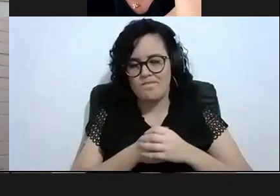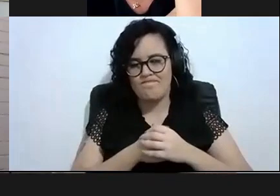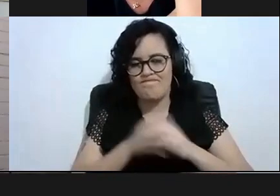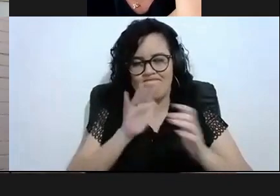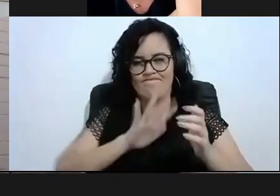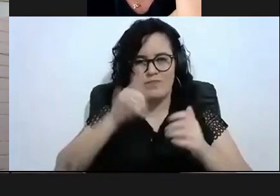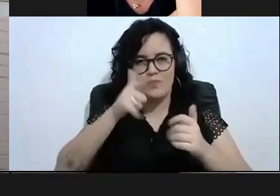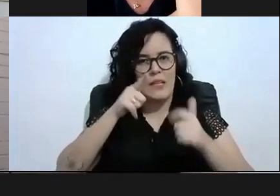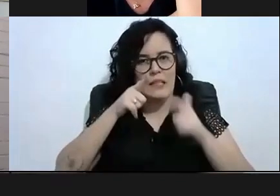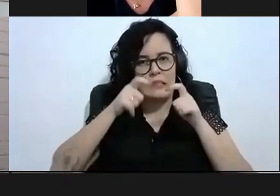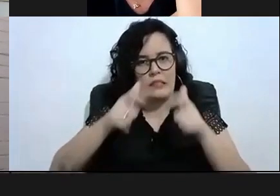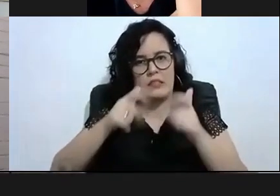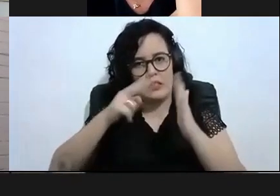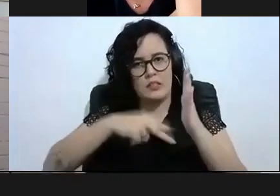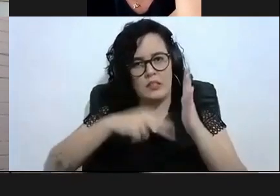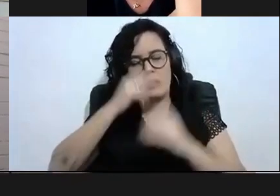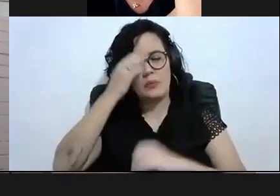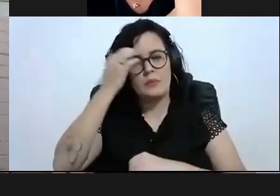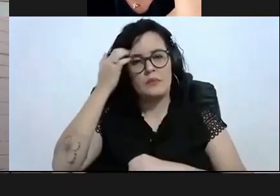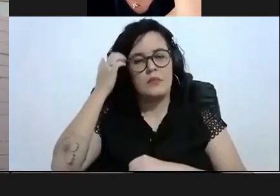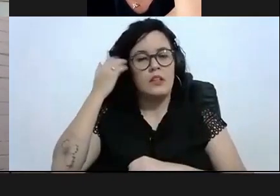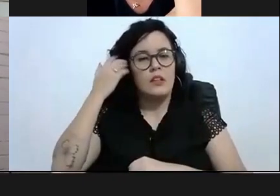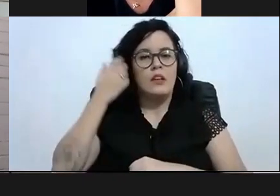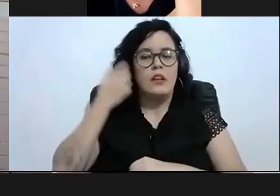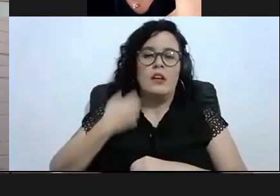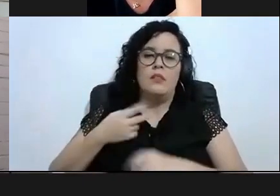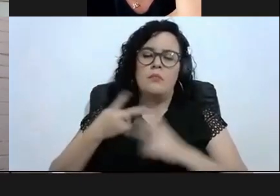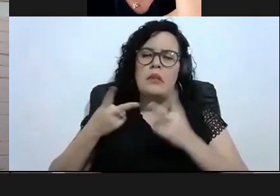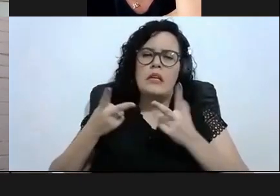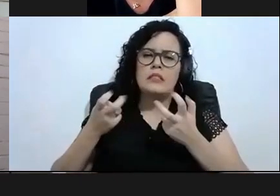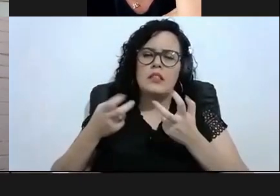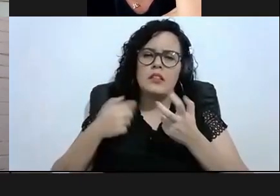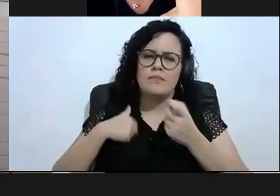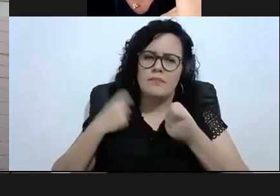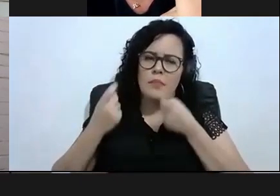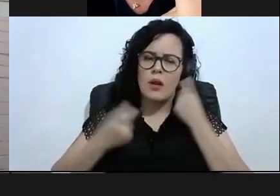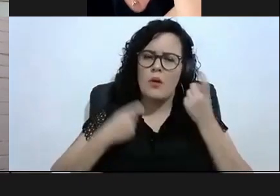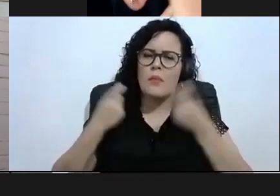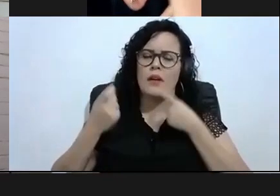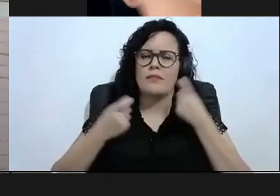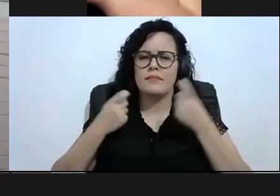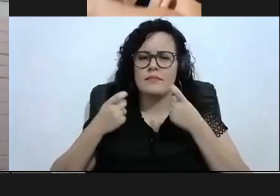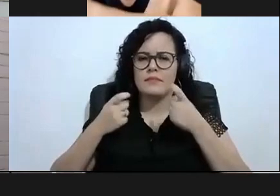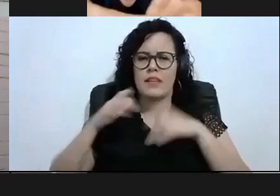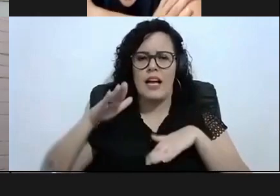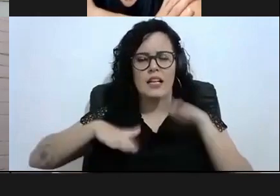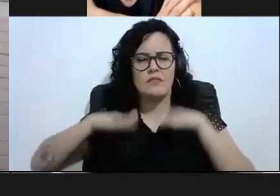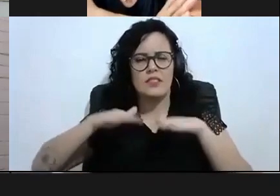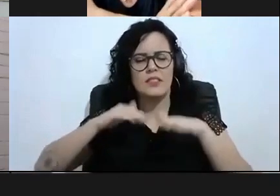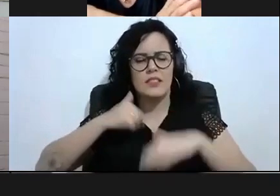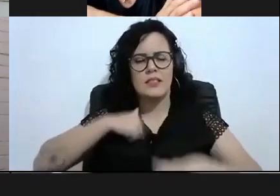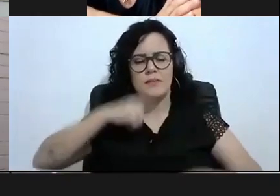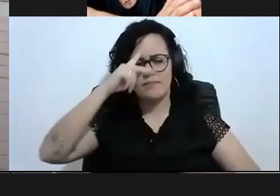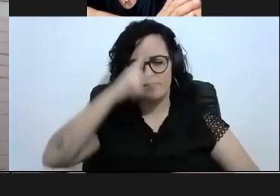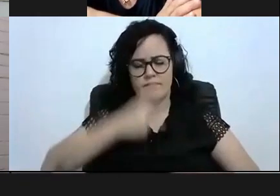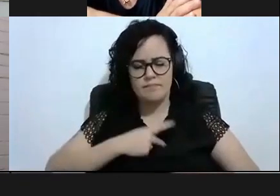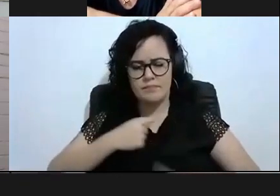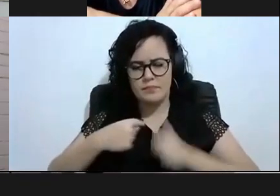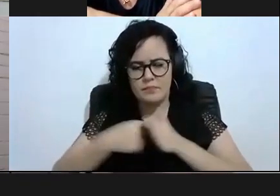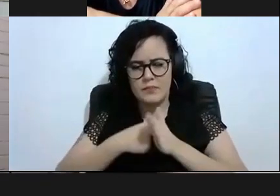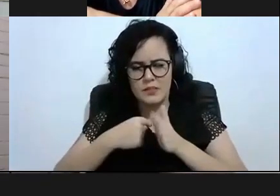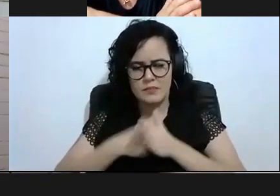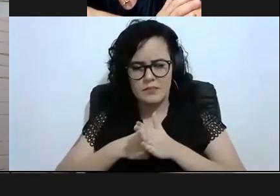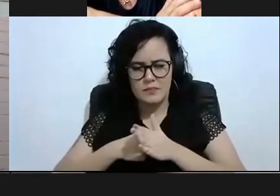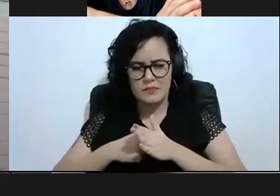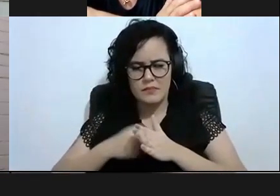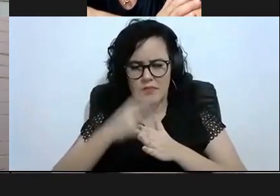Então, a gente percebe aí, me preocupa muito, né? Às vezes eu fico me perguntando, assim, que me parece que hoje